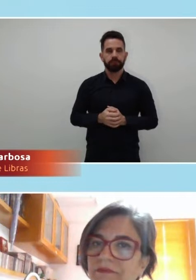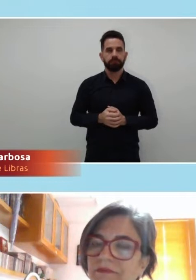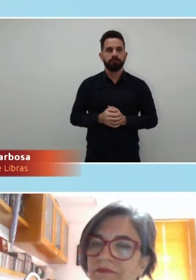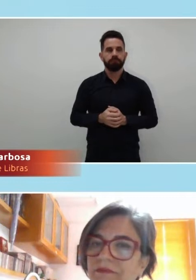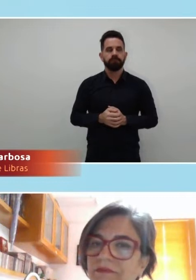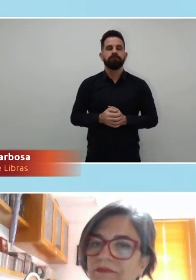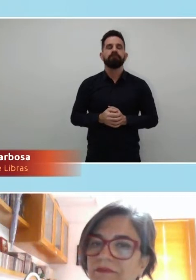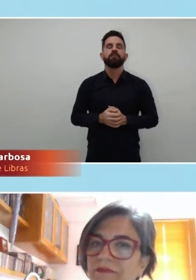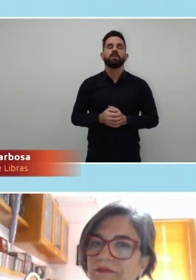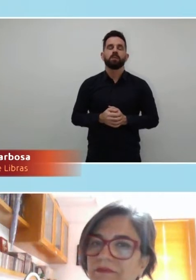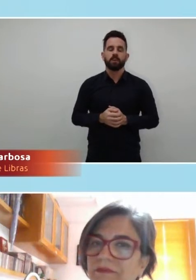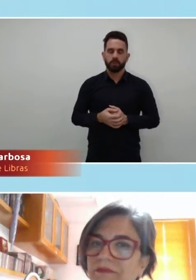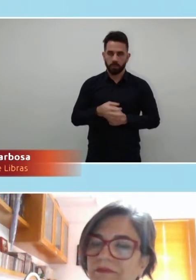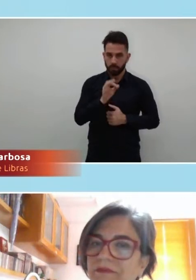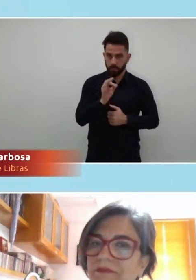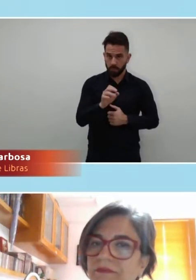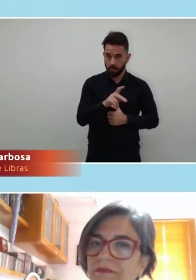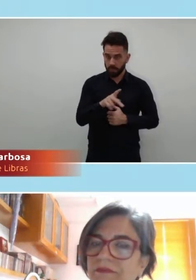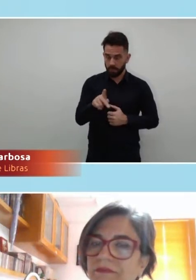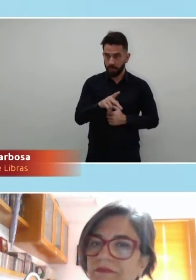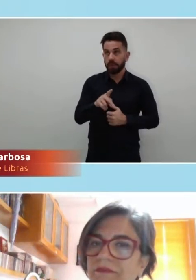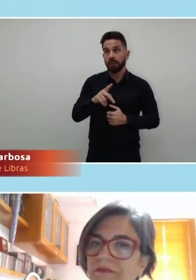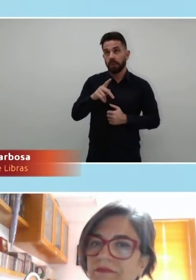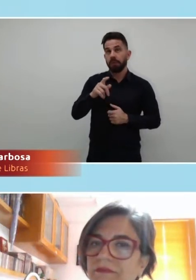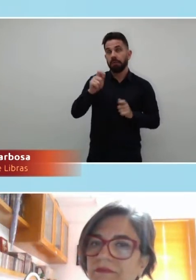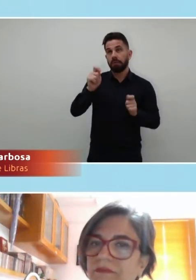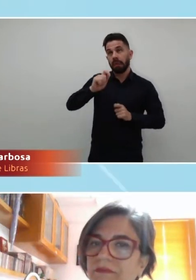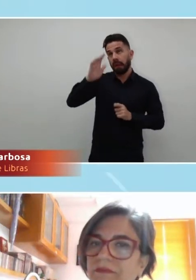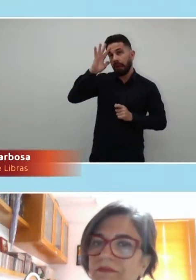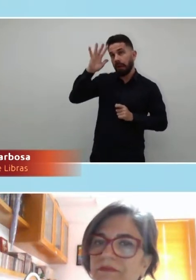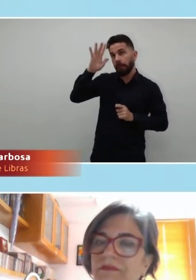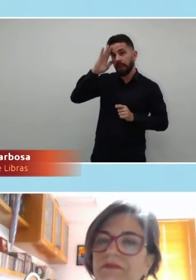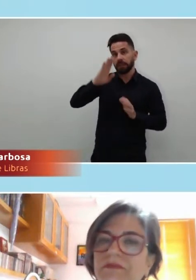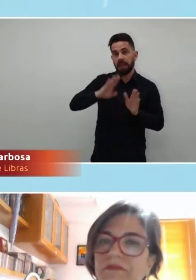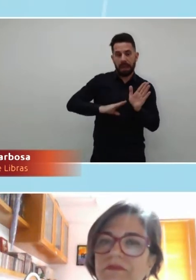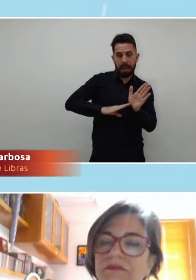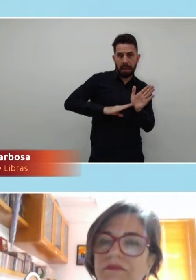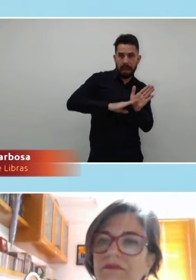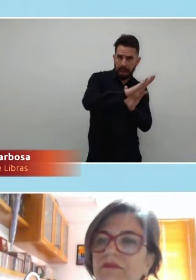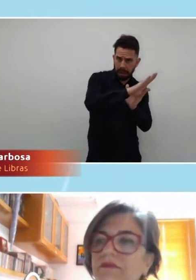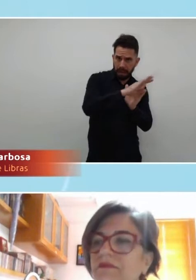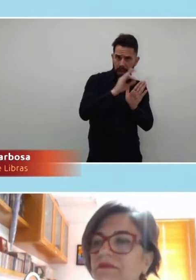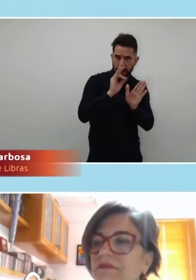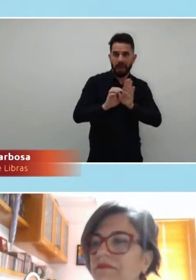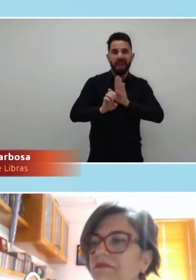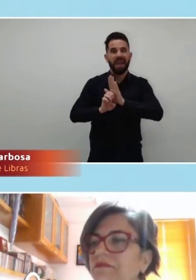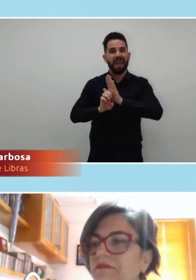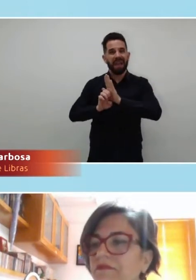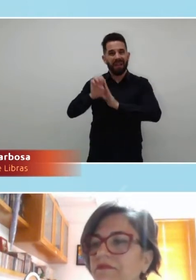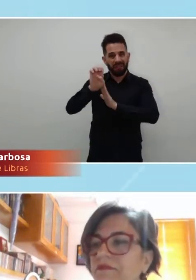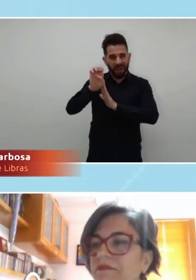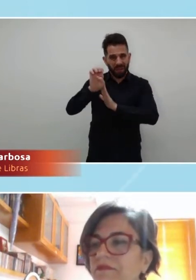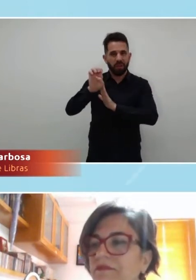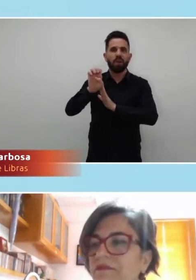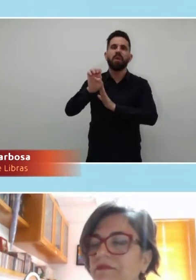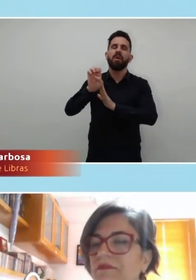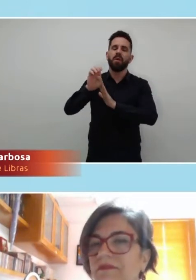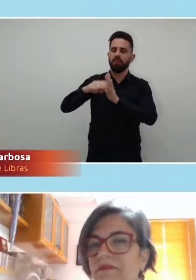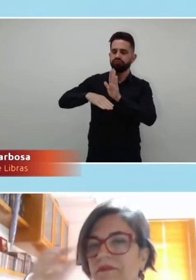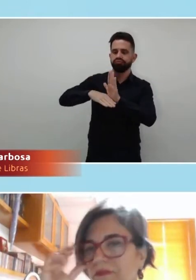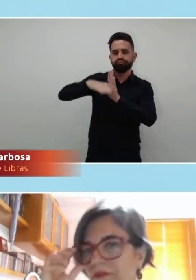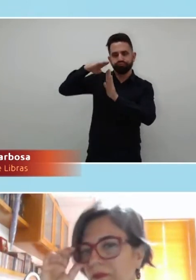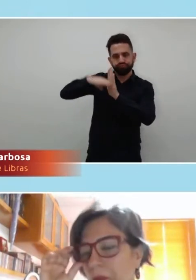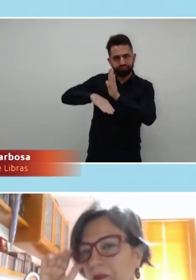Professora, a gente pode pensar em, por exemplo, rampas, elevadores, piso